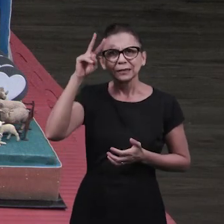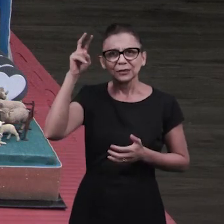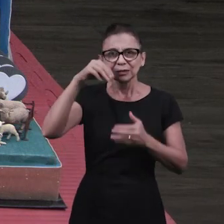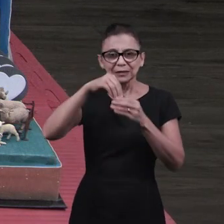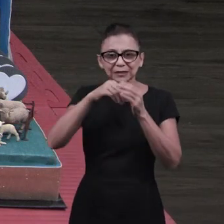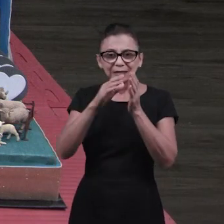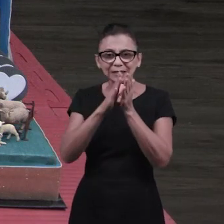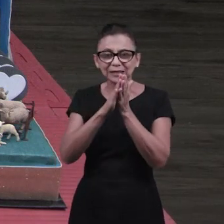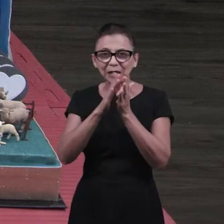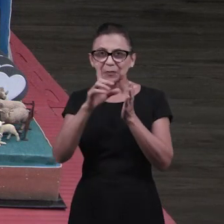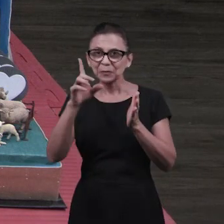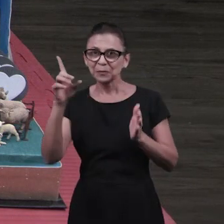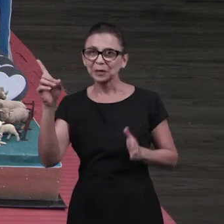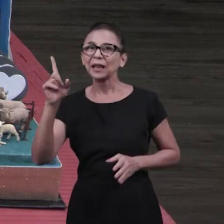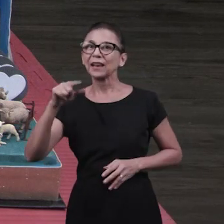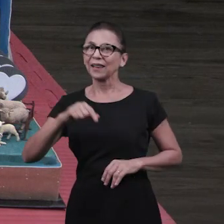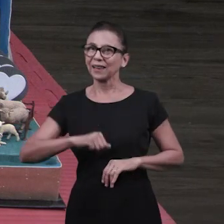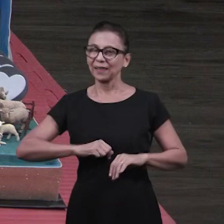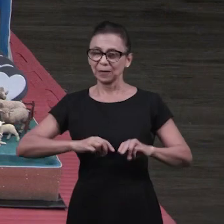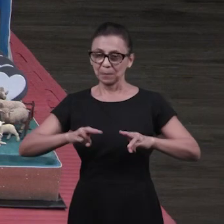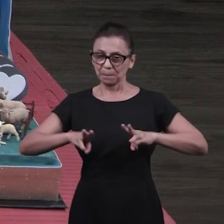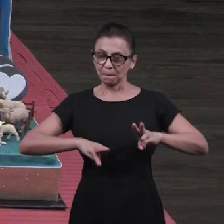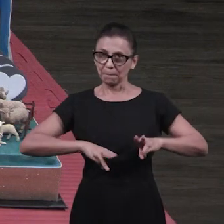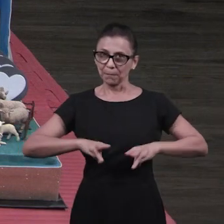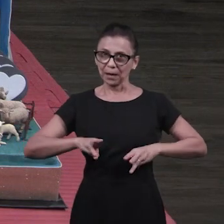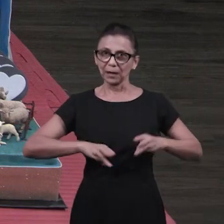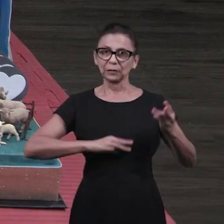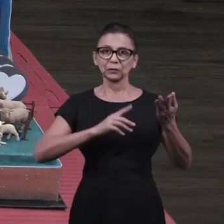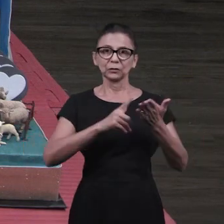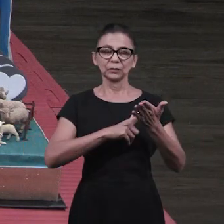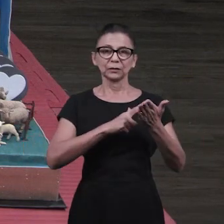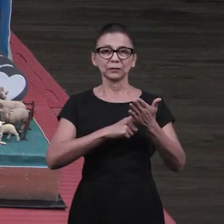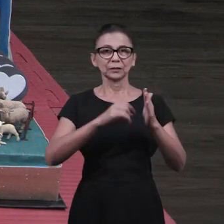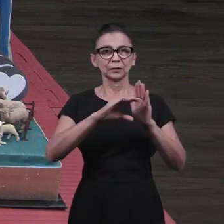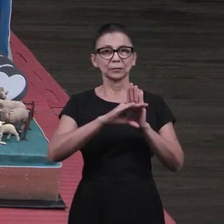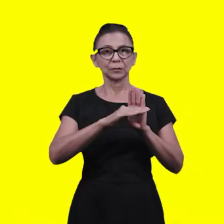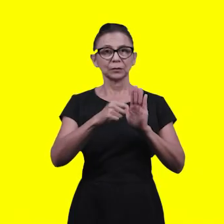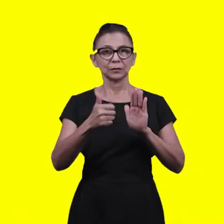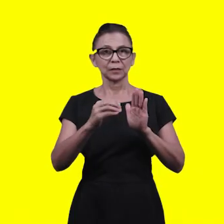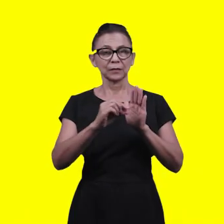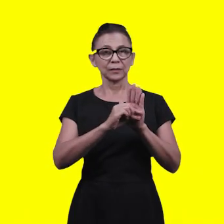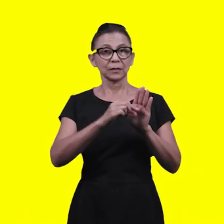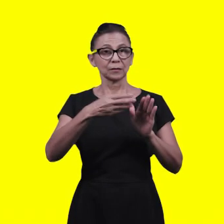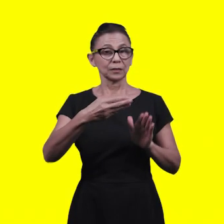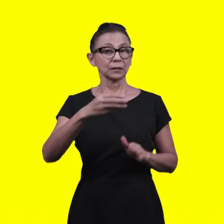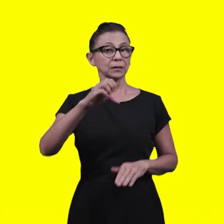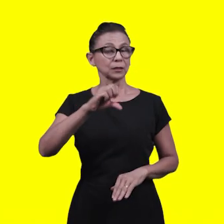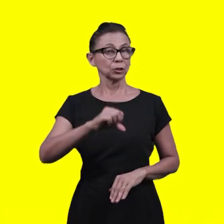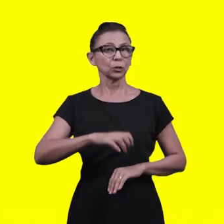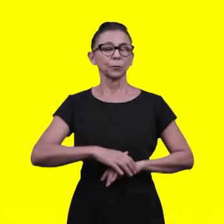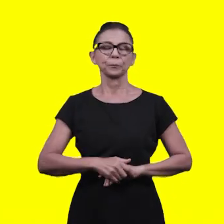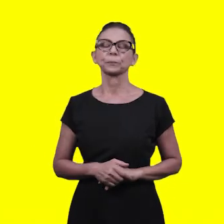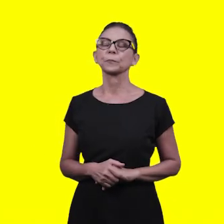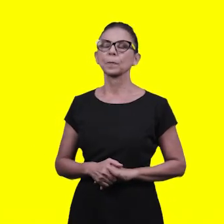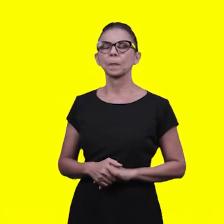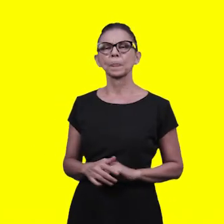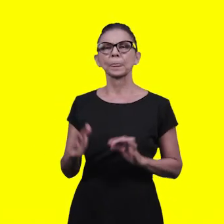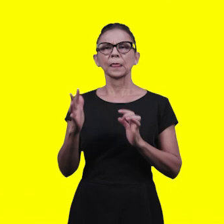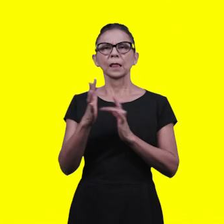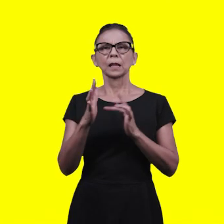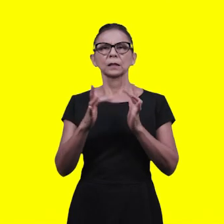no Evangelho de Marcos, capítulo 10, versículo 49, que diz assim: E Jesus,